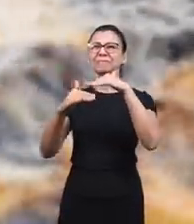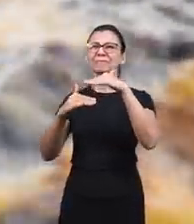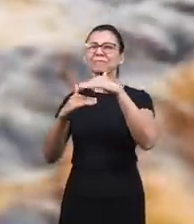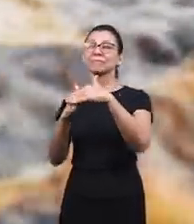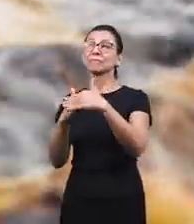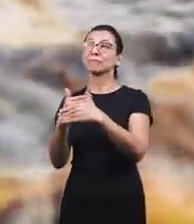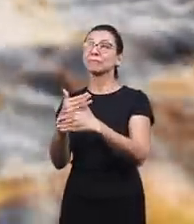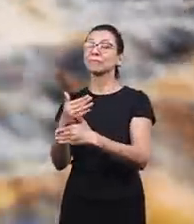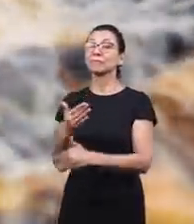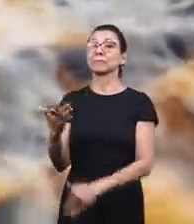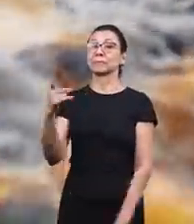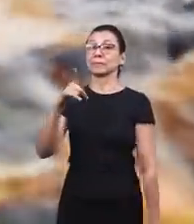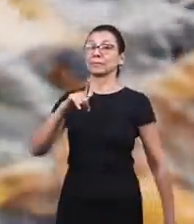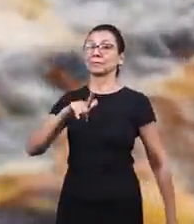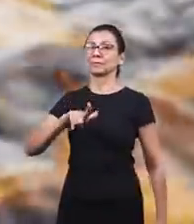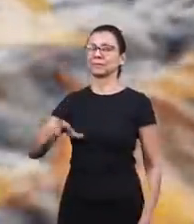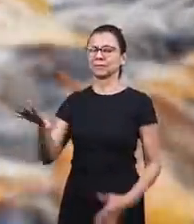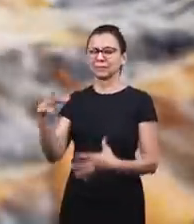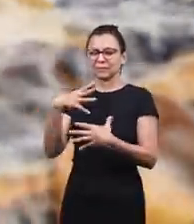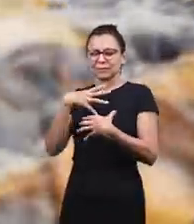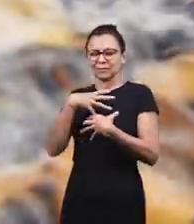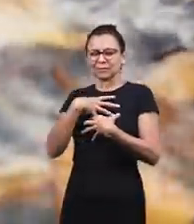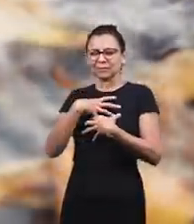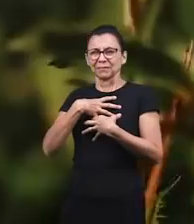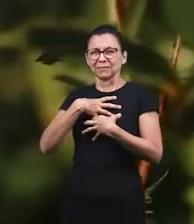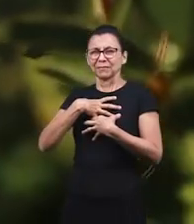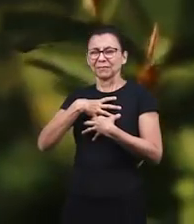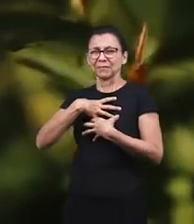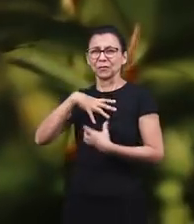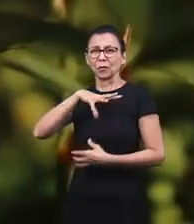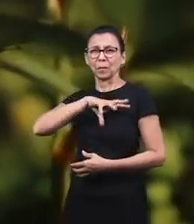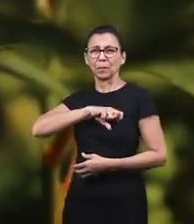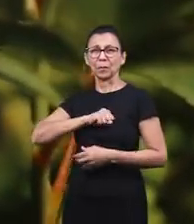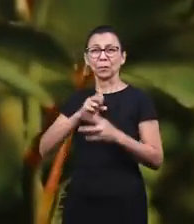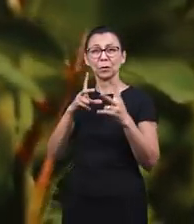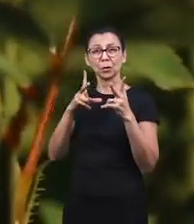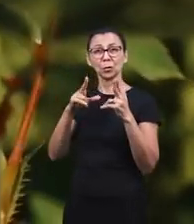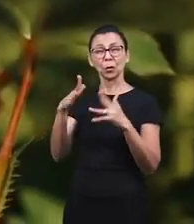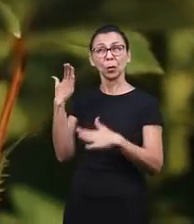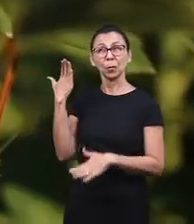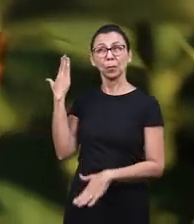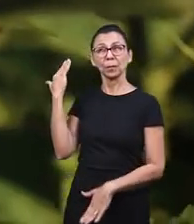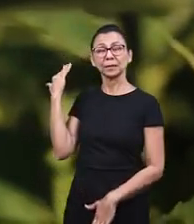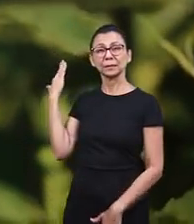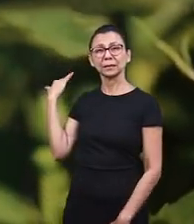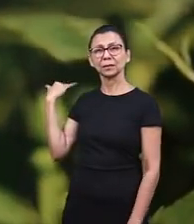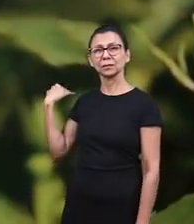espiritual, pra compreender